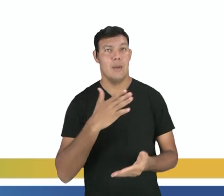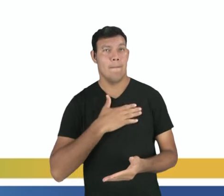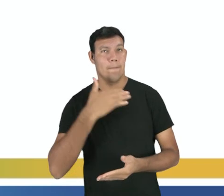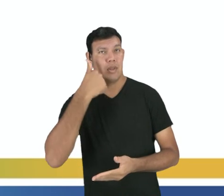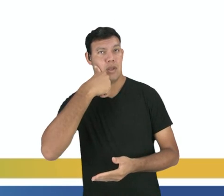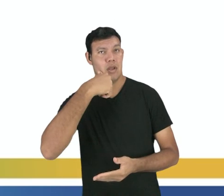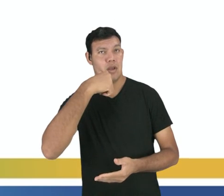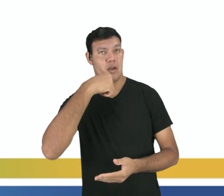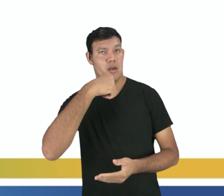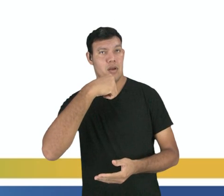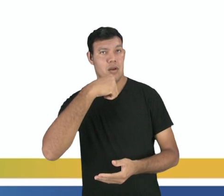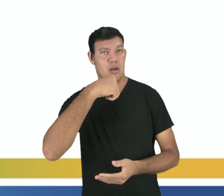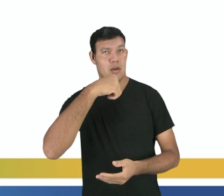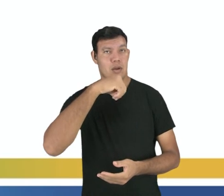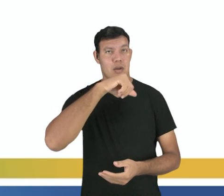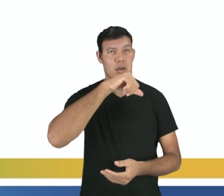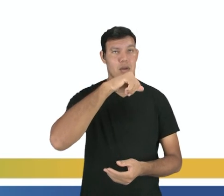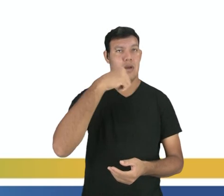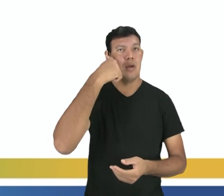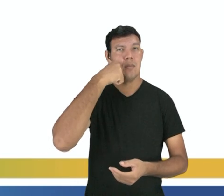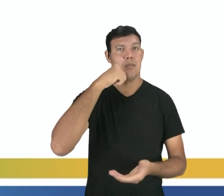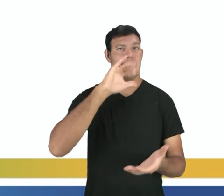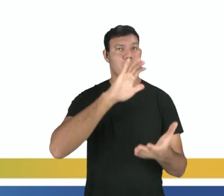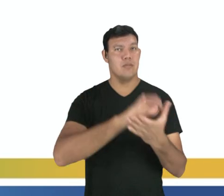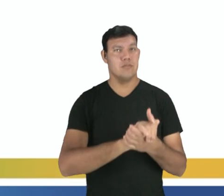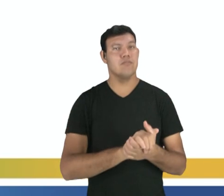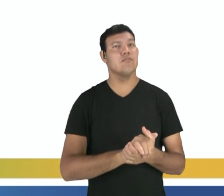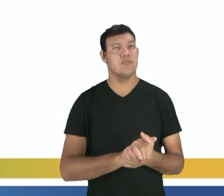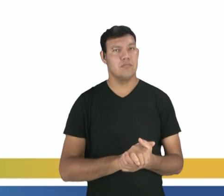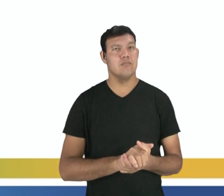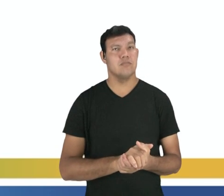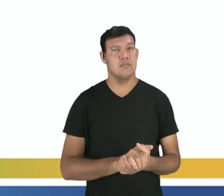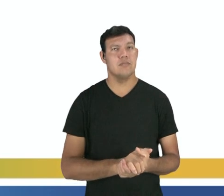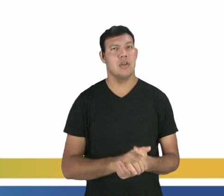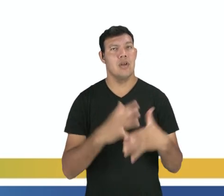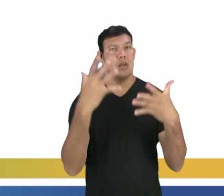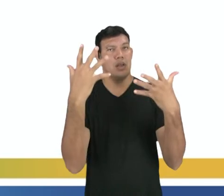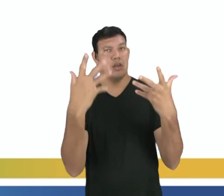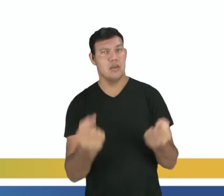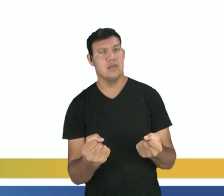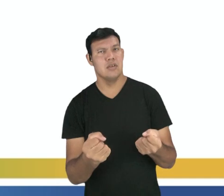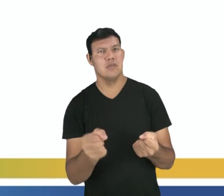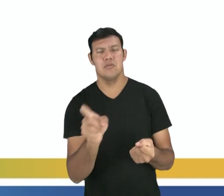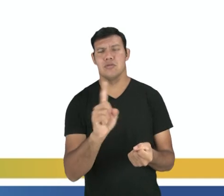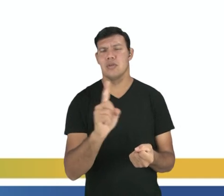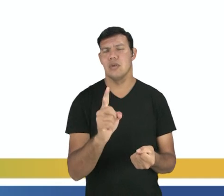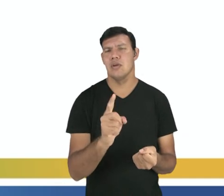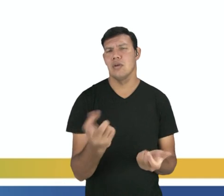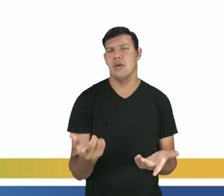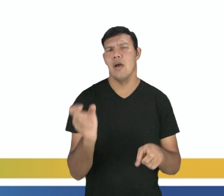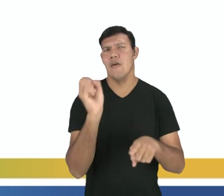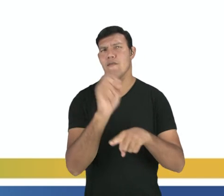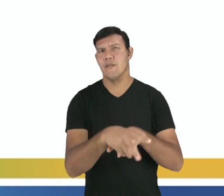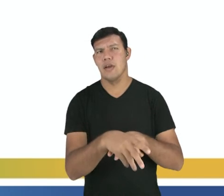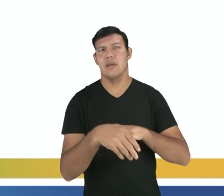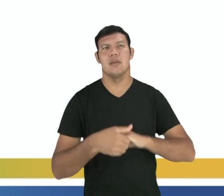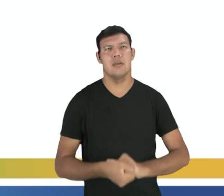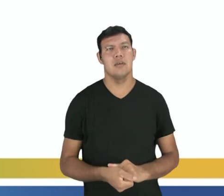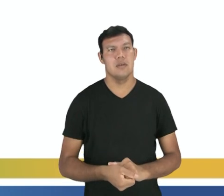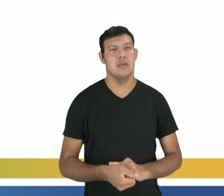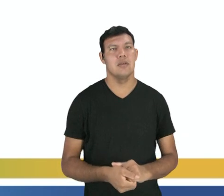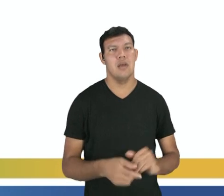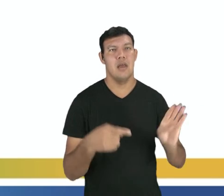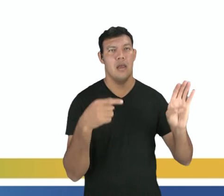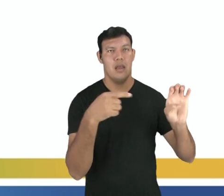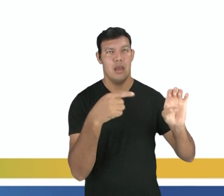o uso inadequado da vírgula está aonde? Qual período? Veja se você consegue responder aí sozinho.